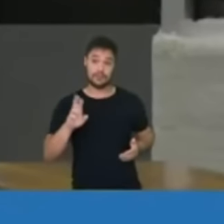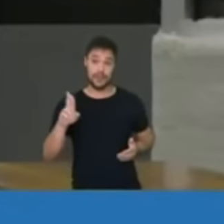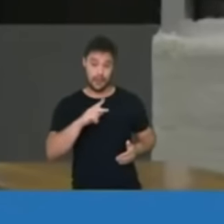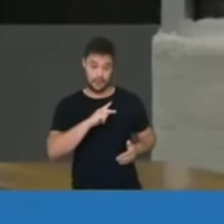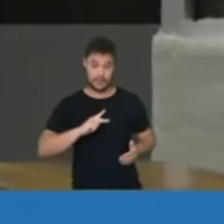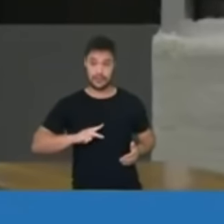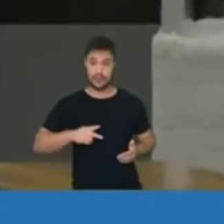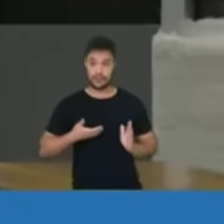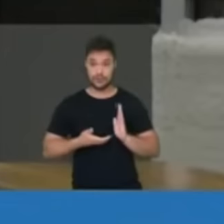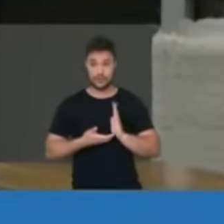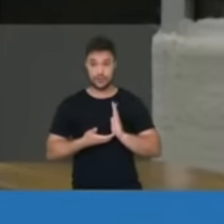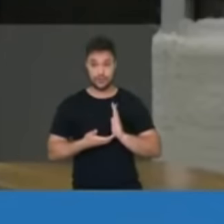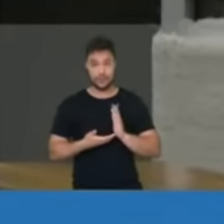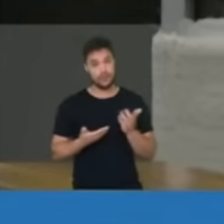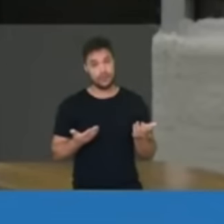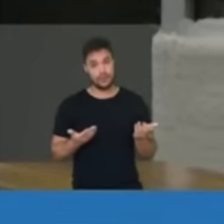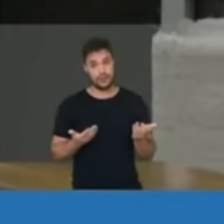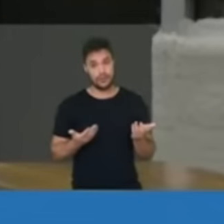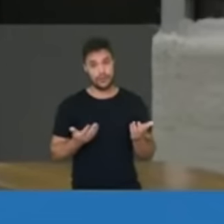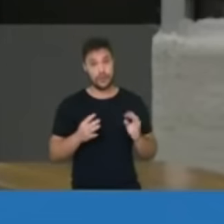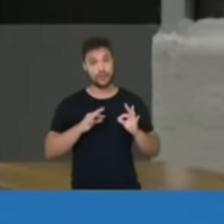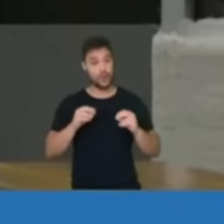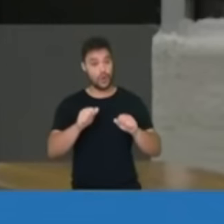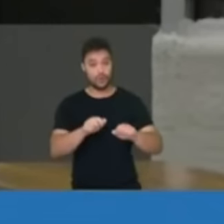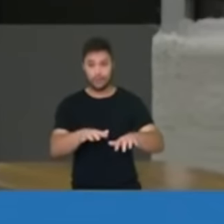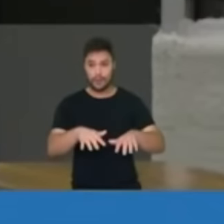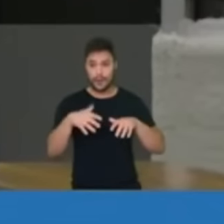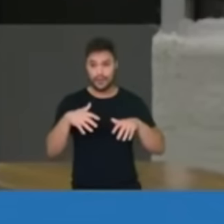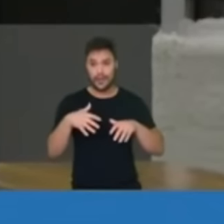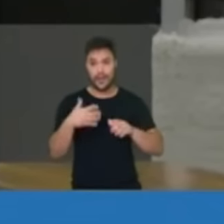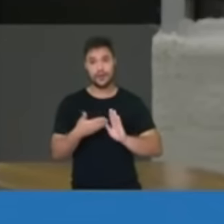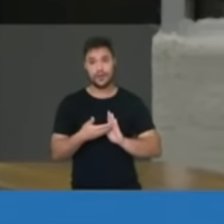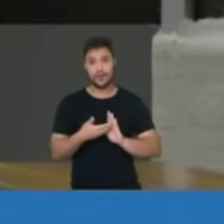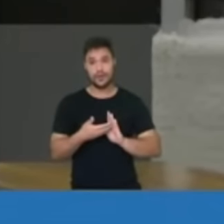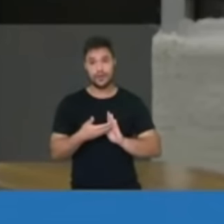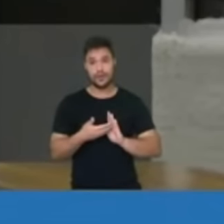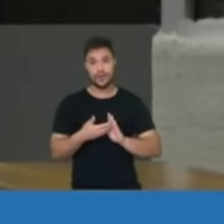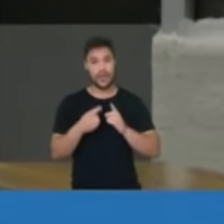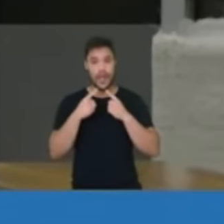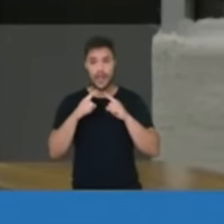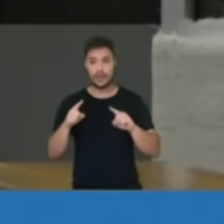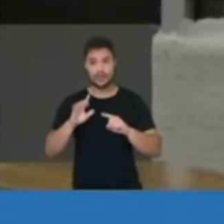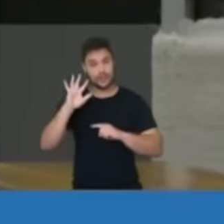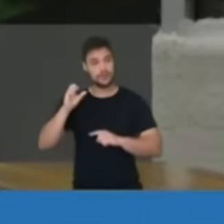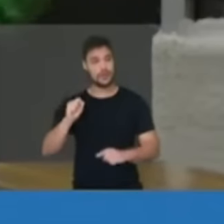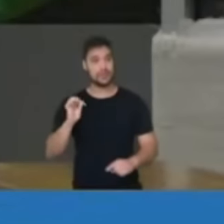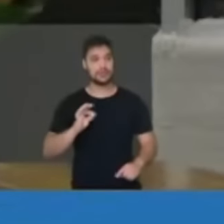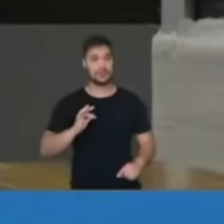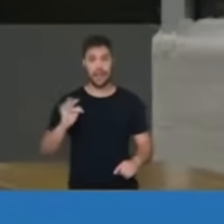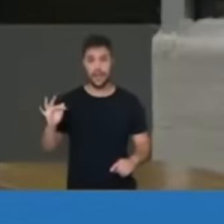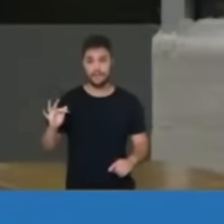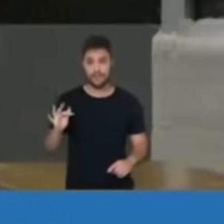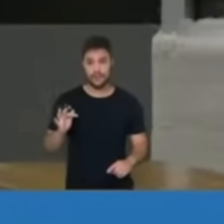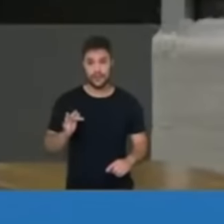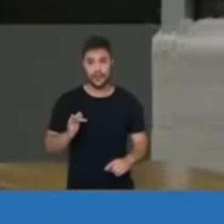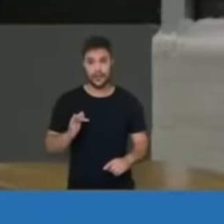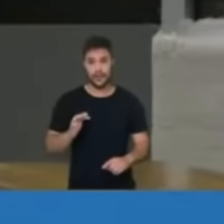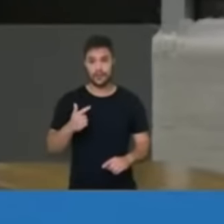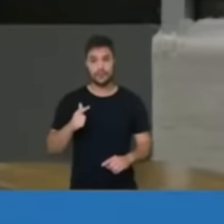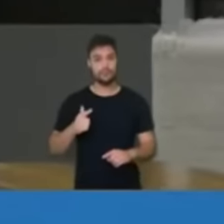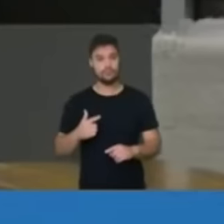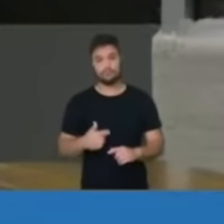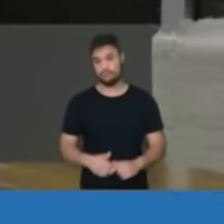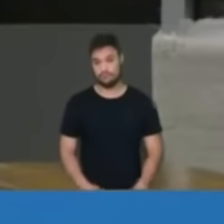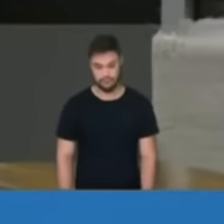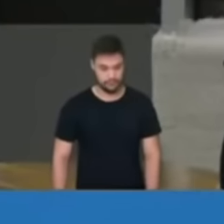senhor não é presidente, todo o plenário girou na crítica à decisão do Supremo Tribunal Federal. E não tem nenhuma matéria tratando de descriminalização